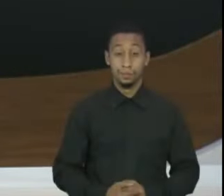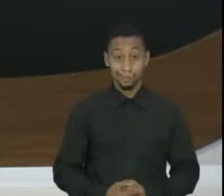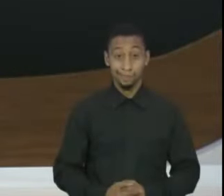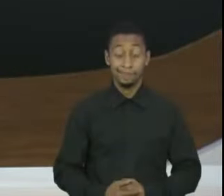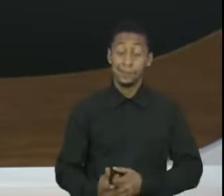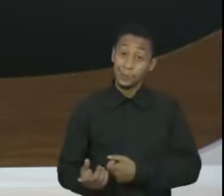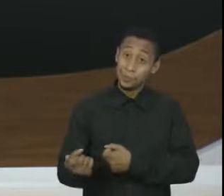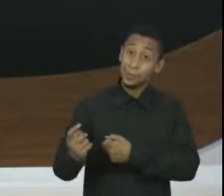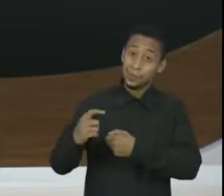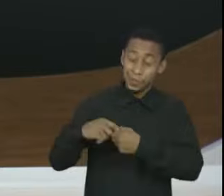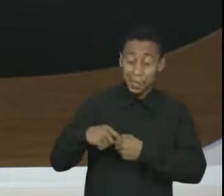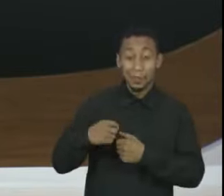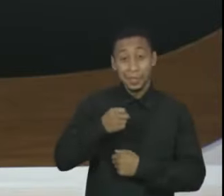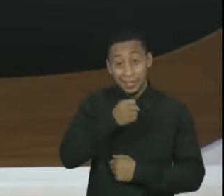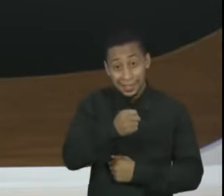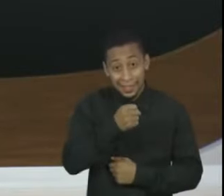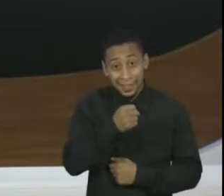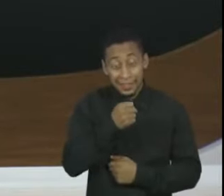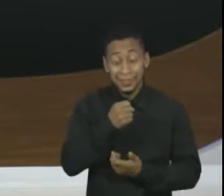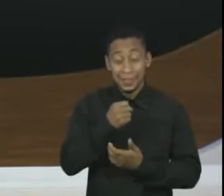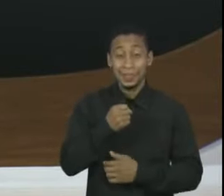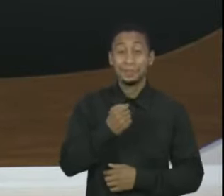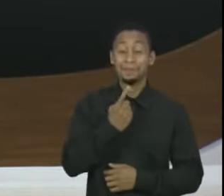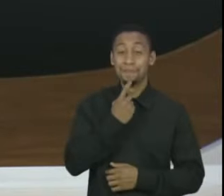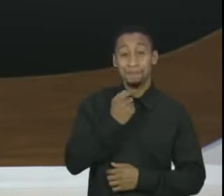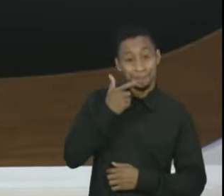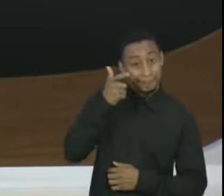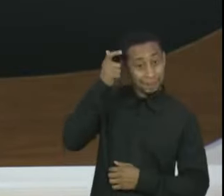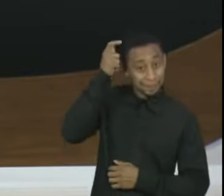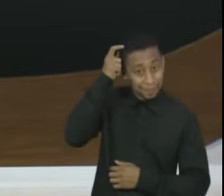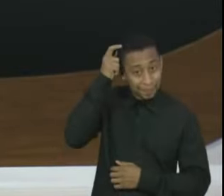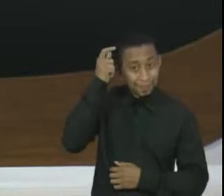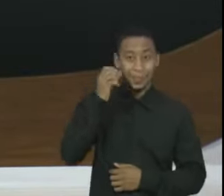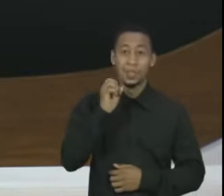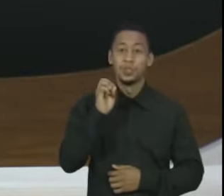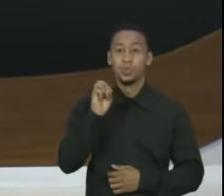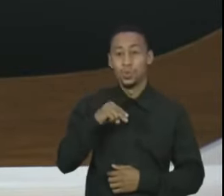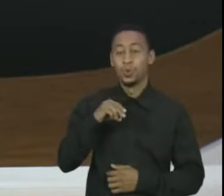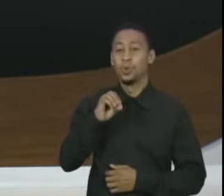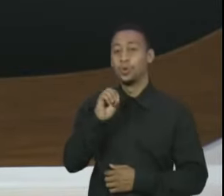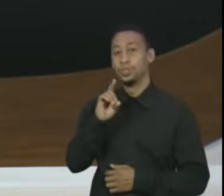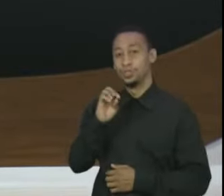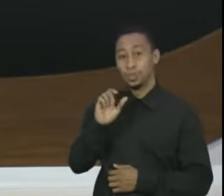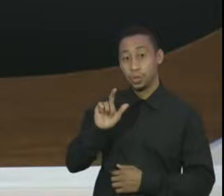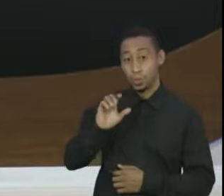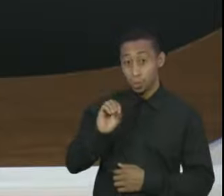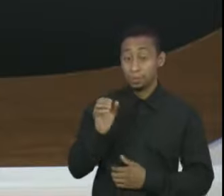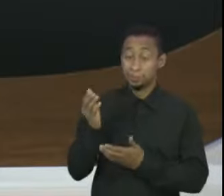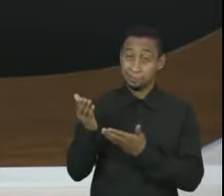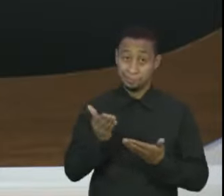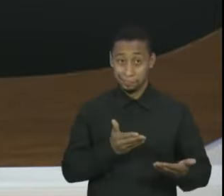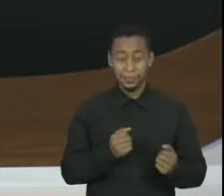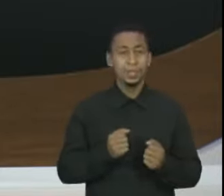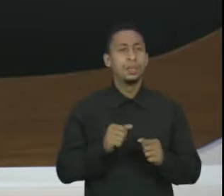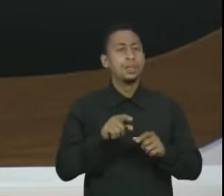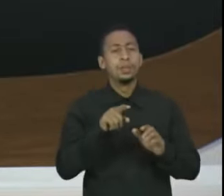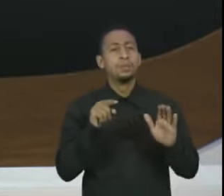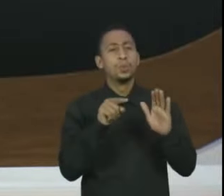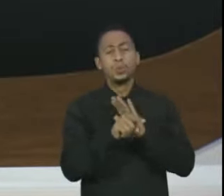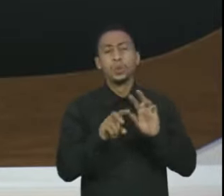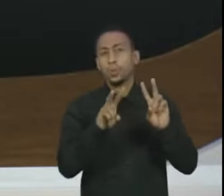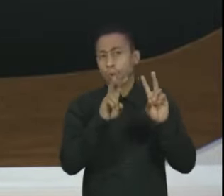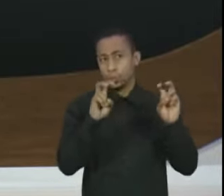nós estamos de volta com a entrevista com dom odilo Scherer do dia eu queria retomar um pouquinho ao episódio de 2016